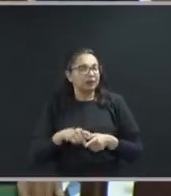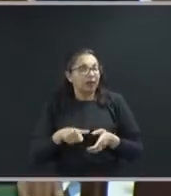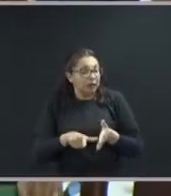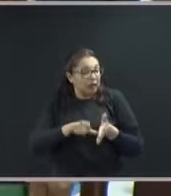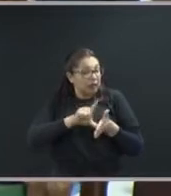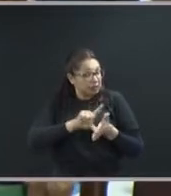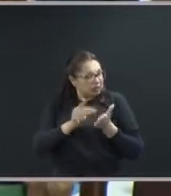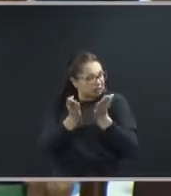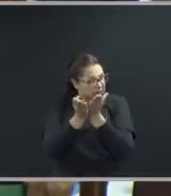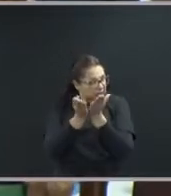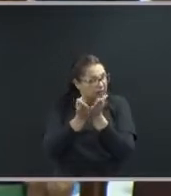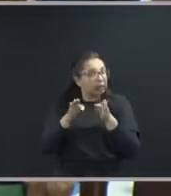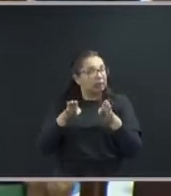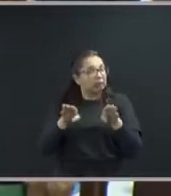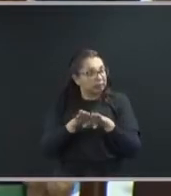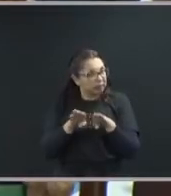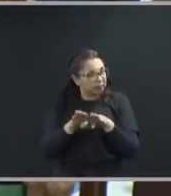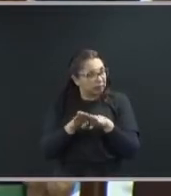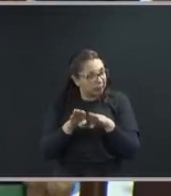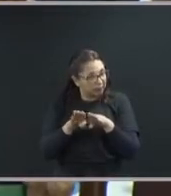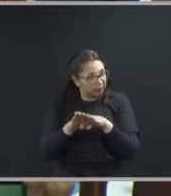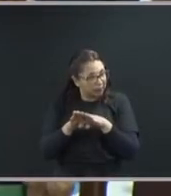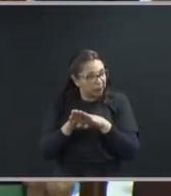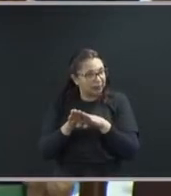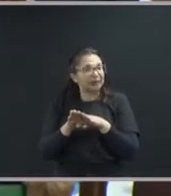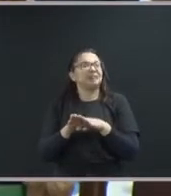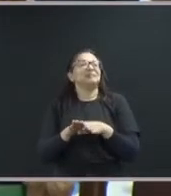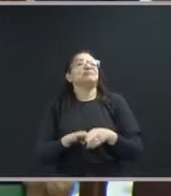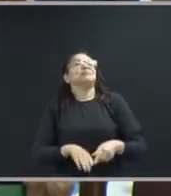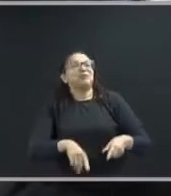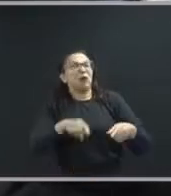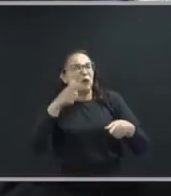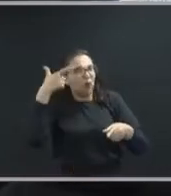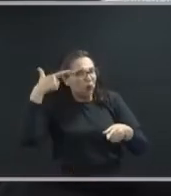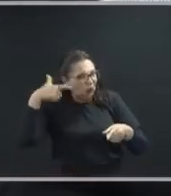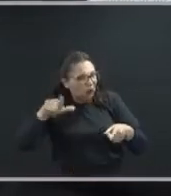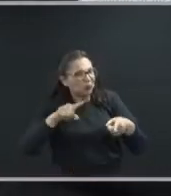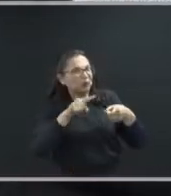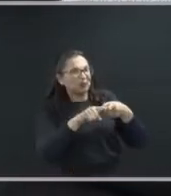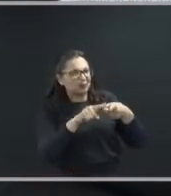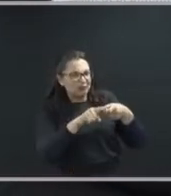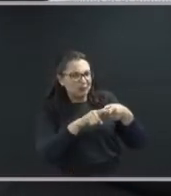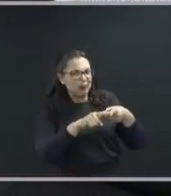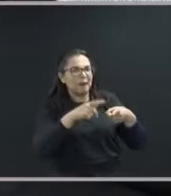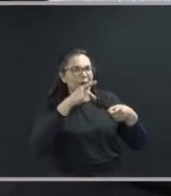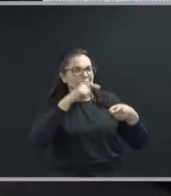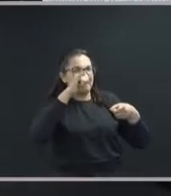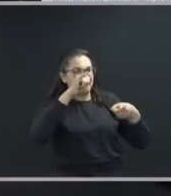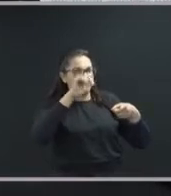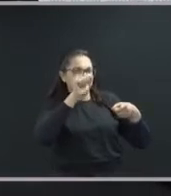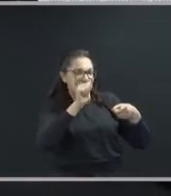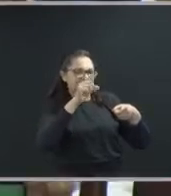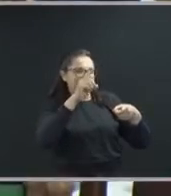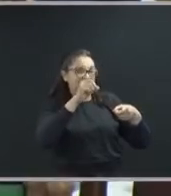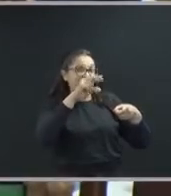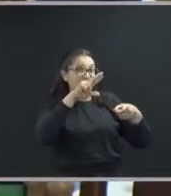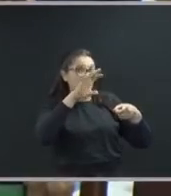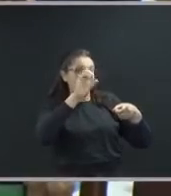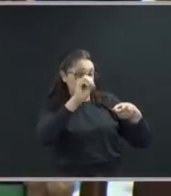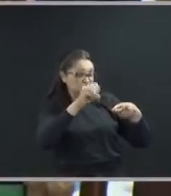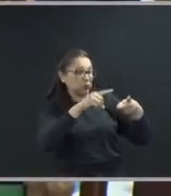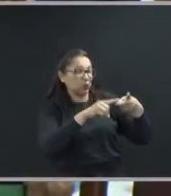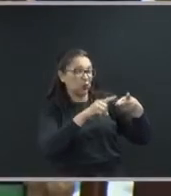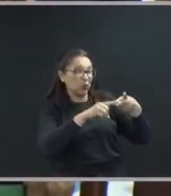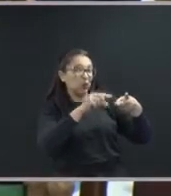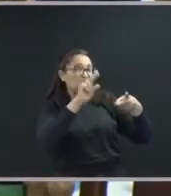Versículo 8. Saudai Apliato, meu amado no Senhor. Saudai a Urbano, nosso cooperador